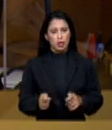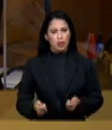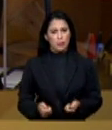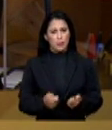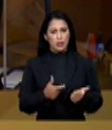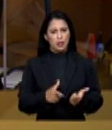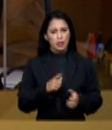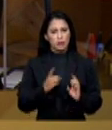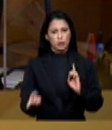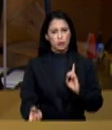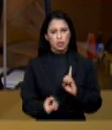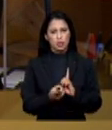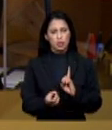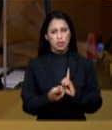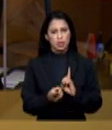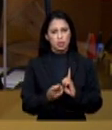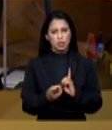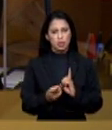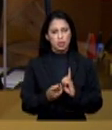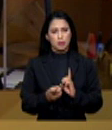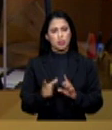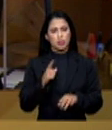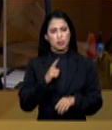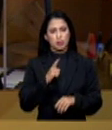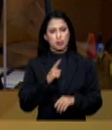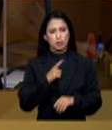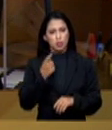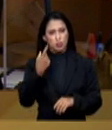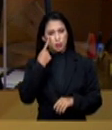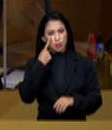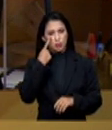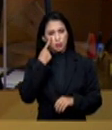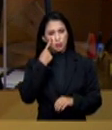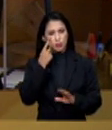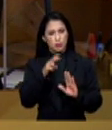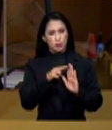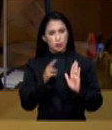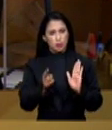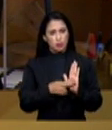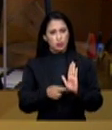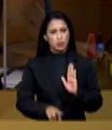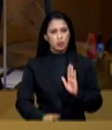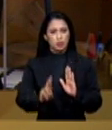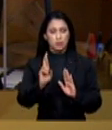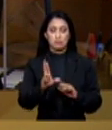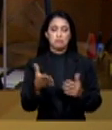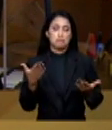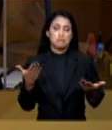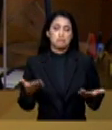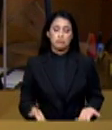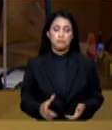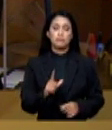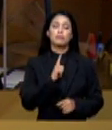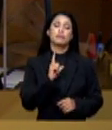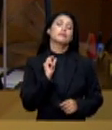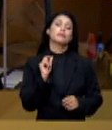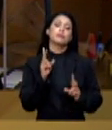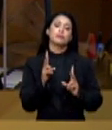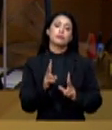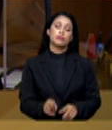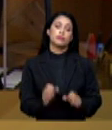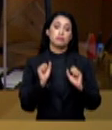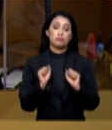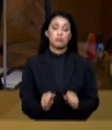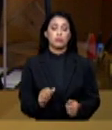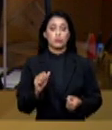benefício o atendimento de condições que incluem observância das normas de referência no que couber sua